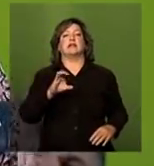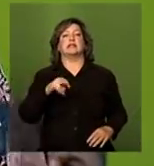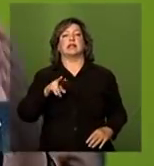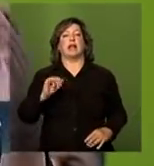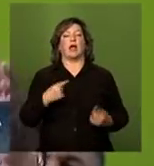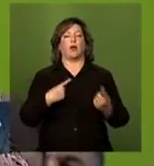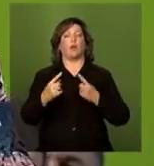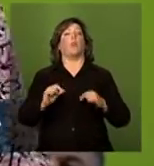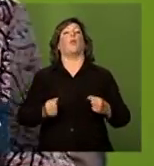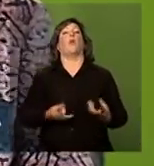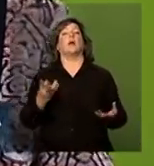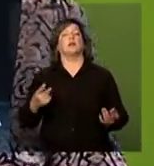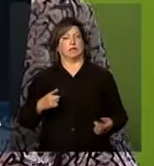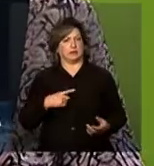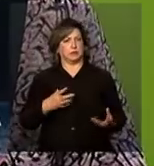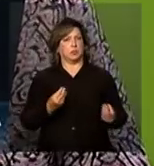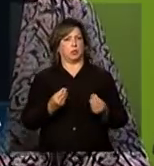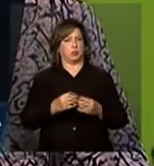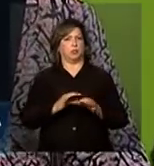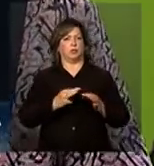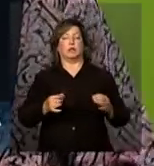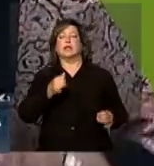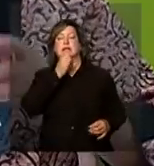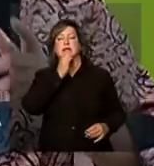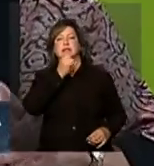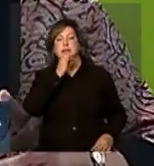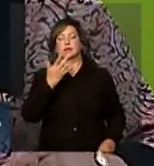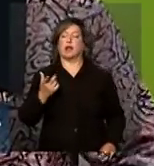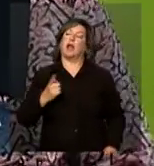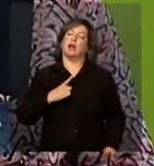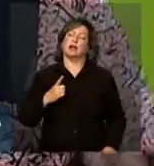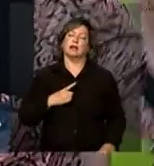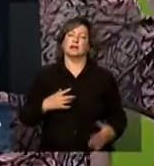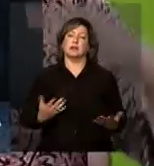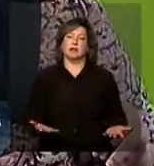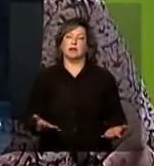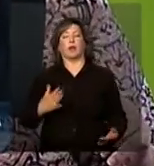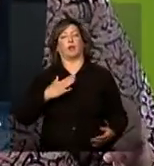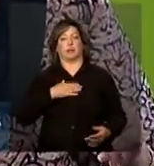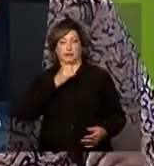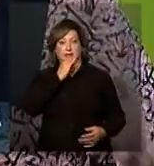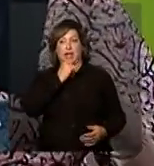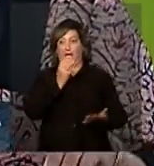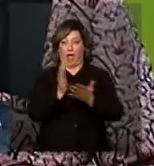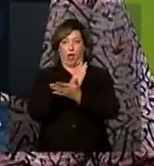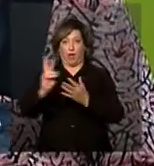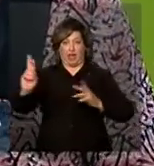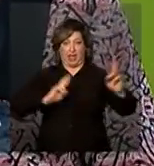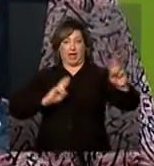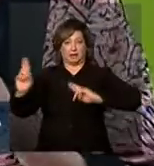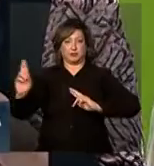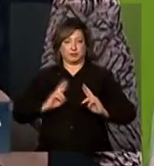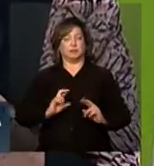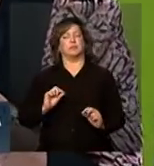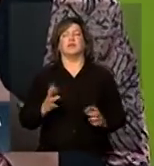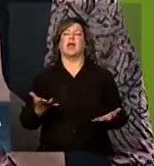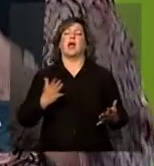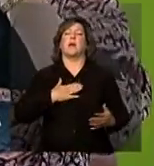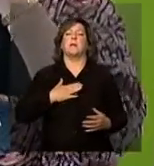bastante significativos tipo assim ah no meu Município tem